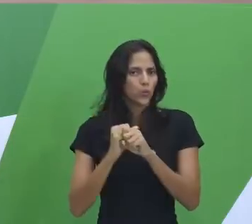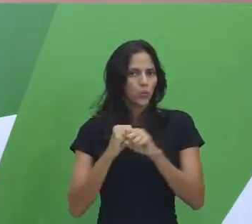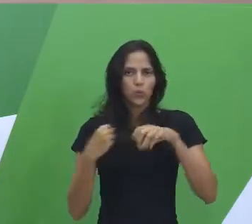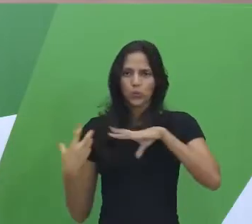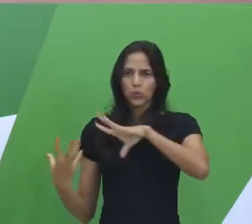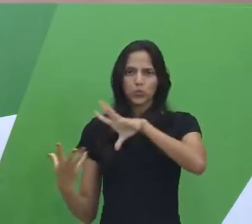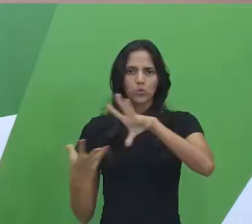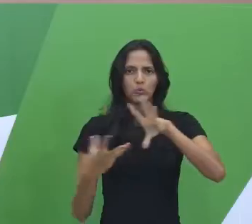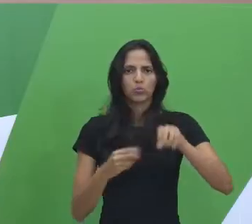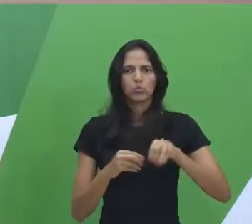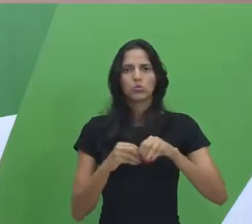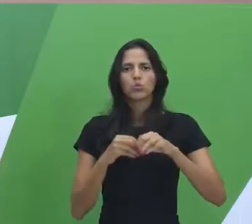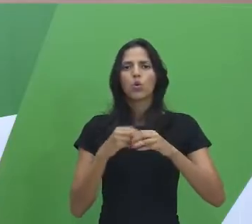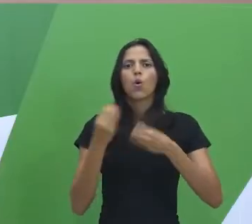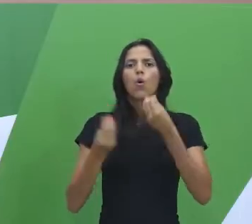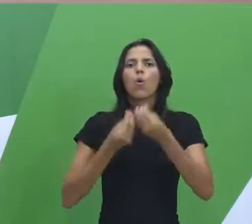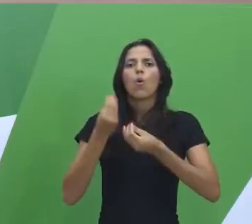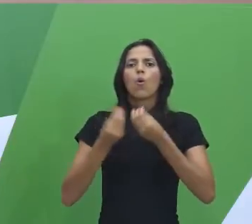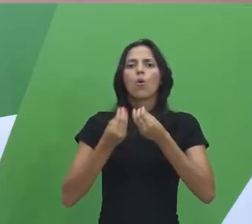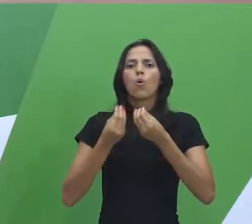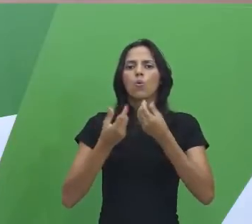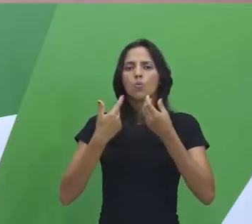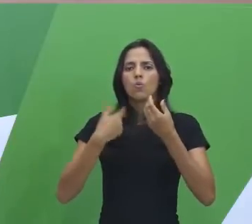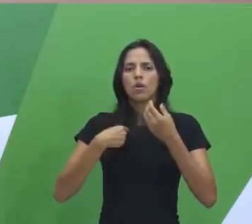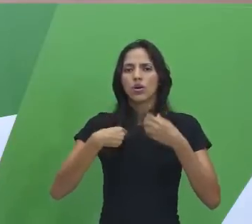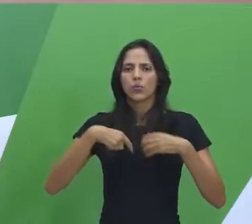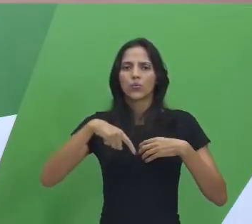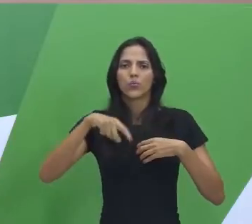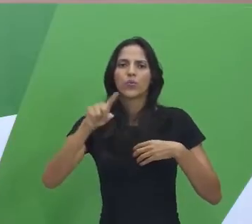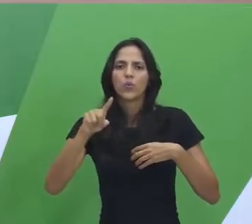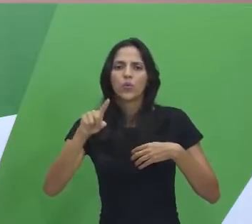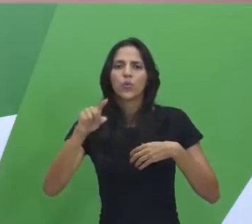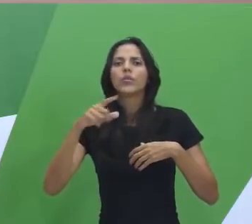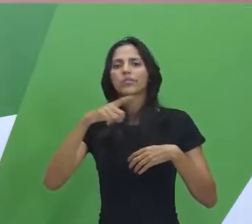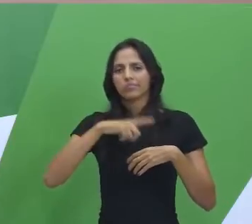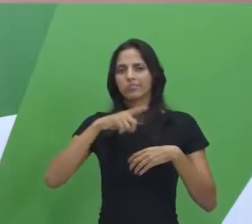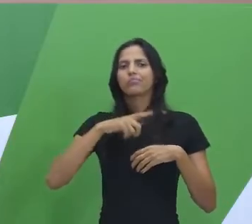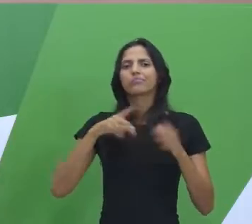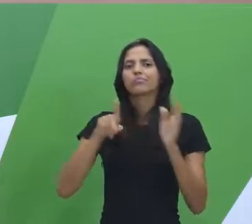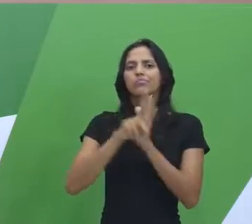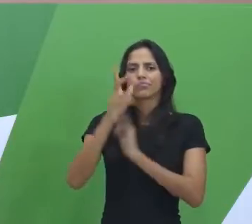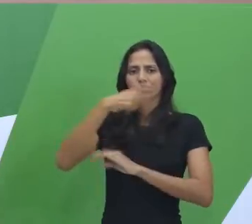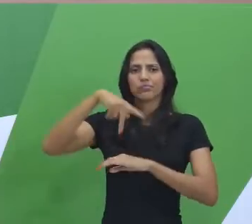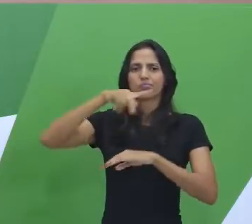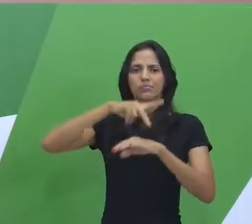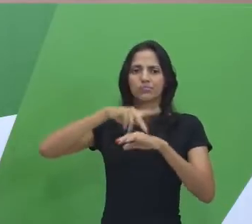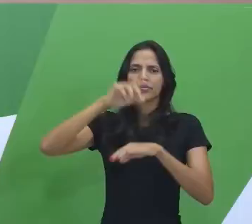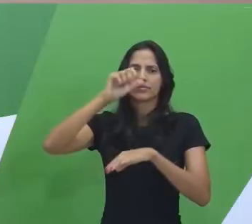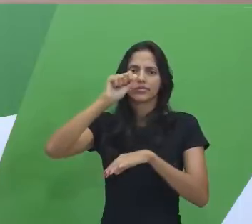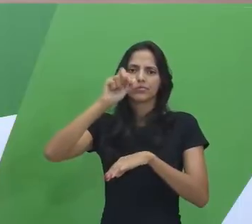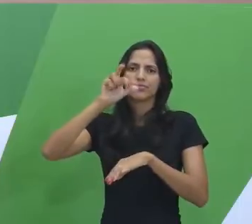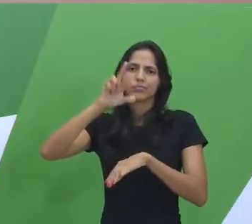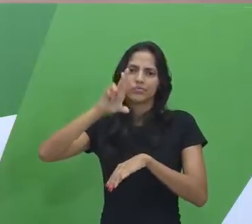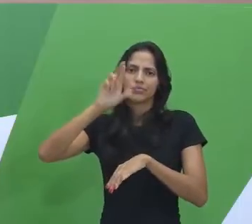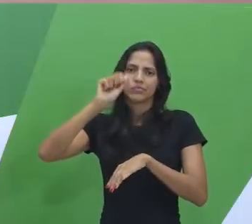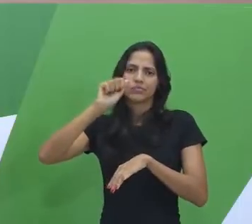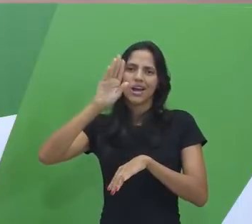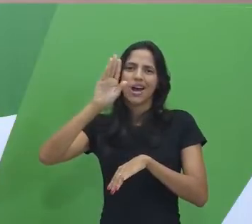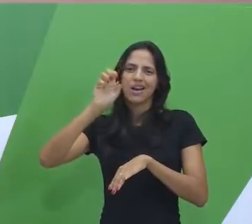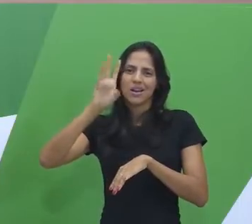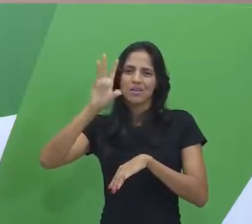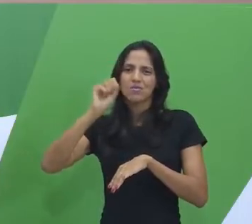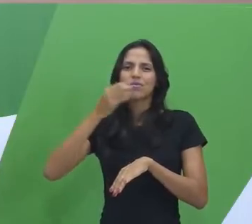planeta, né? Onde você vai, tem um árabe. É nato da estrutura do árabe navegar. Então, foi o árabe